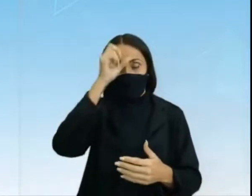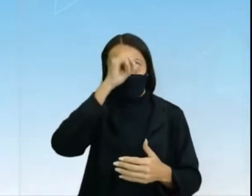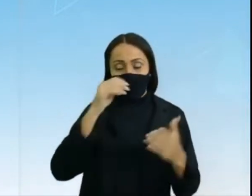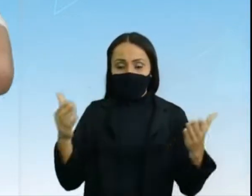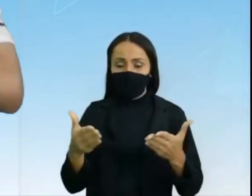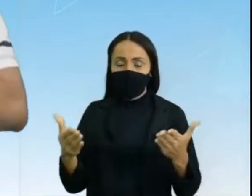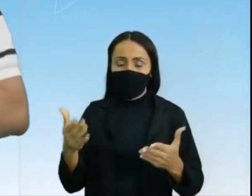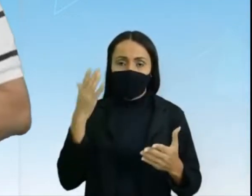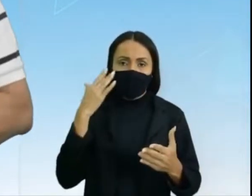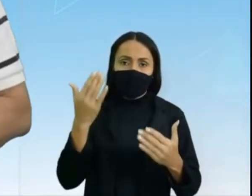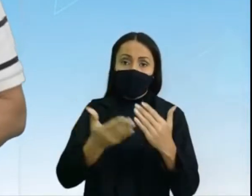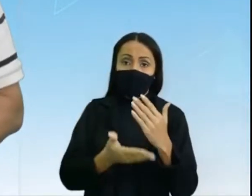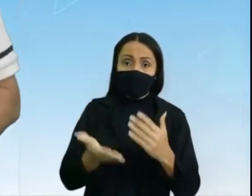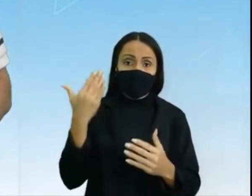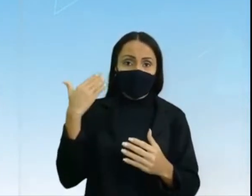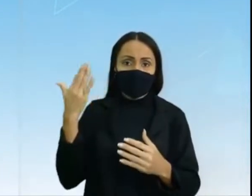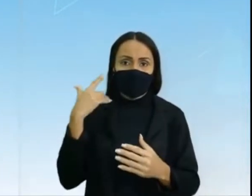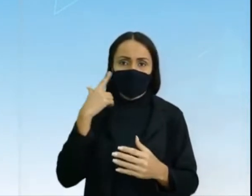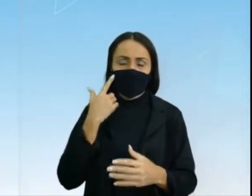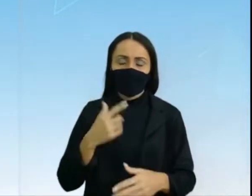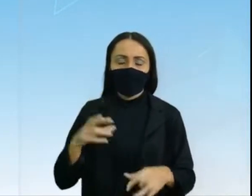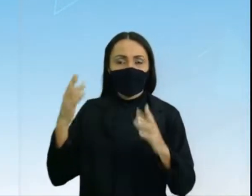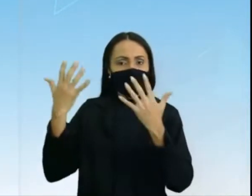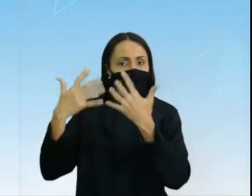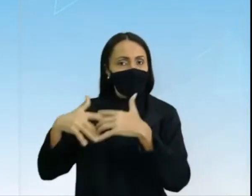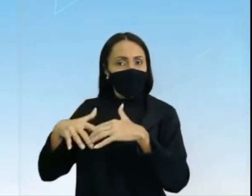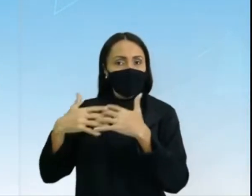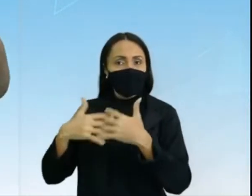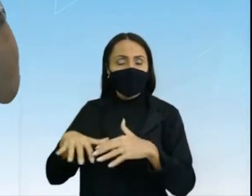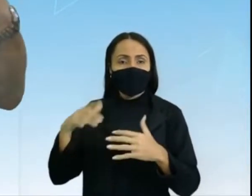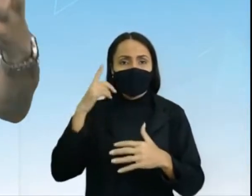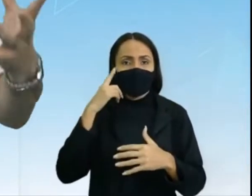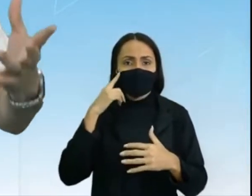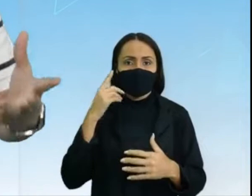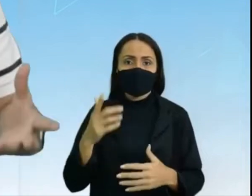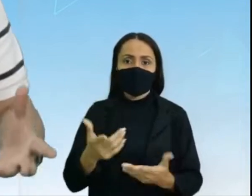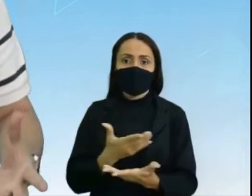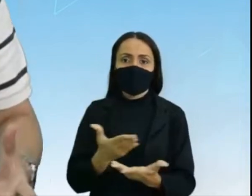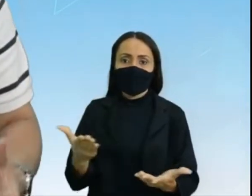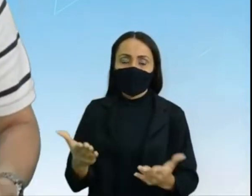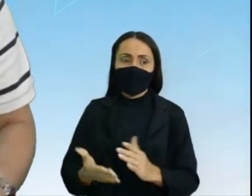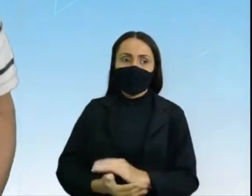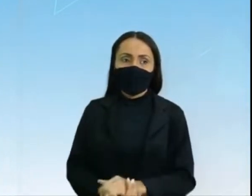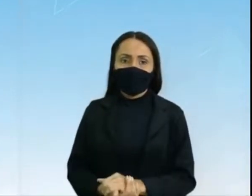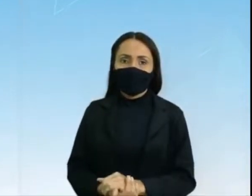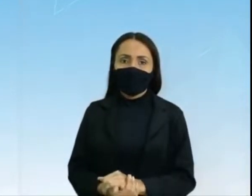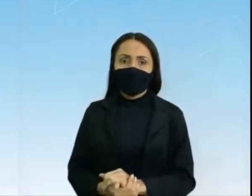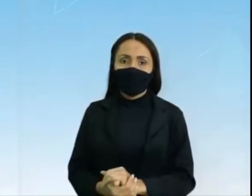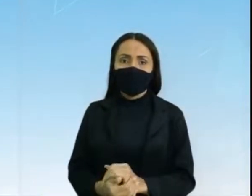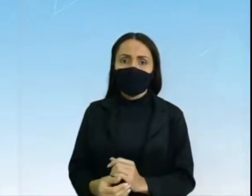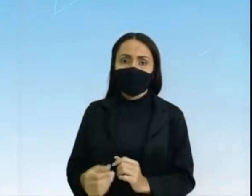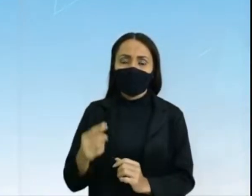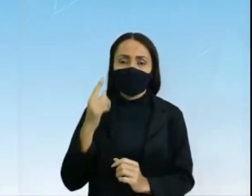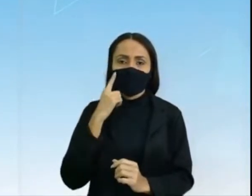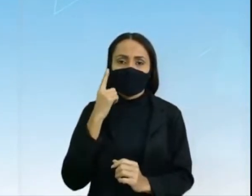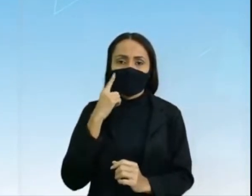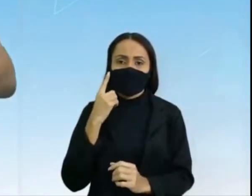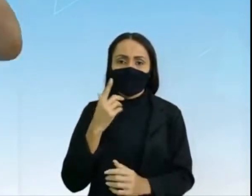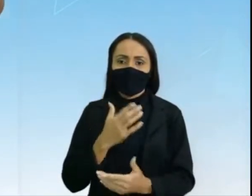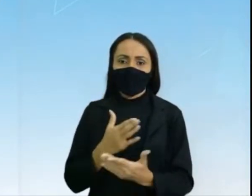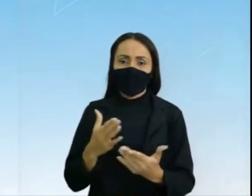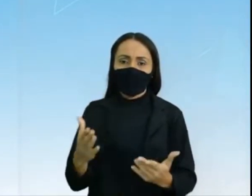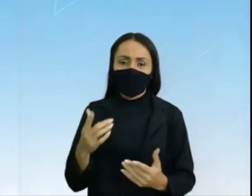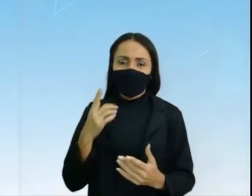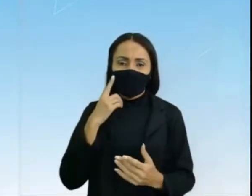antes disso, trago para vocês uma reflexão. Essa reflexão, certo? Ela